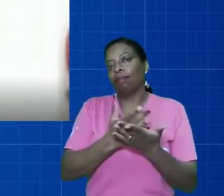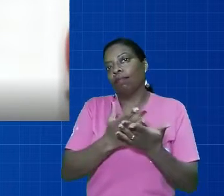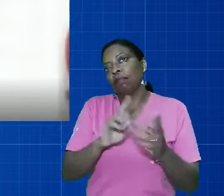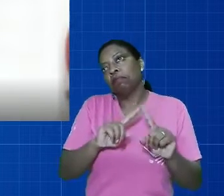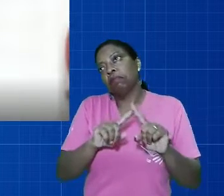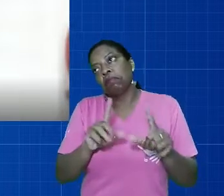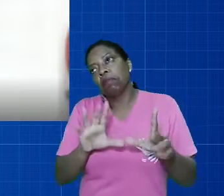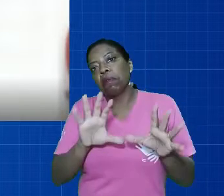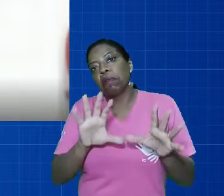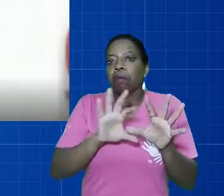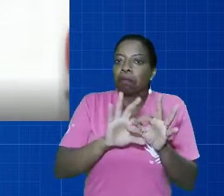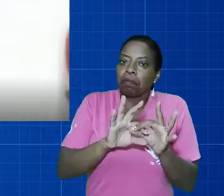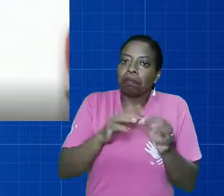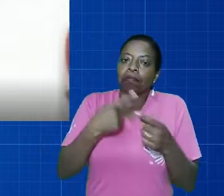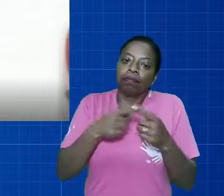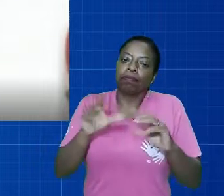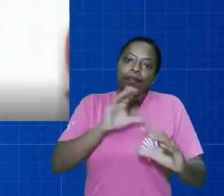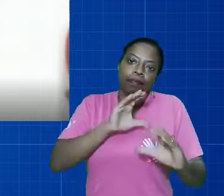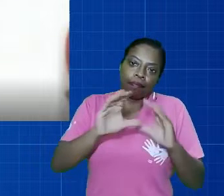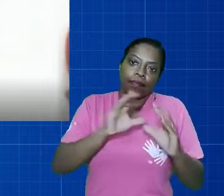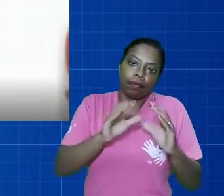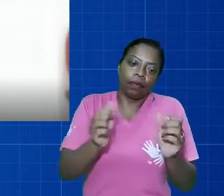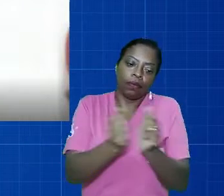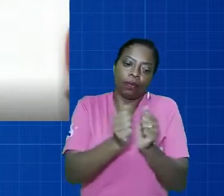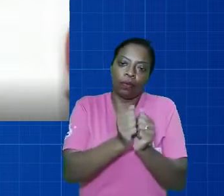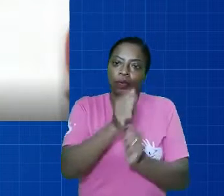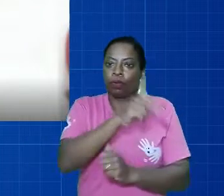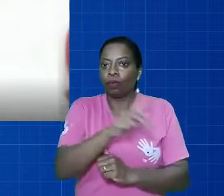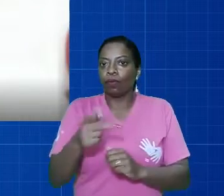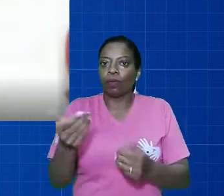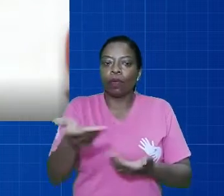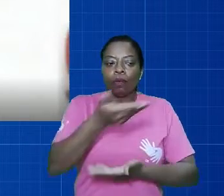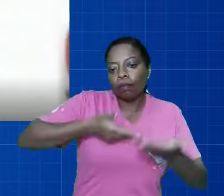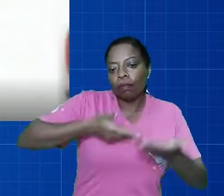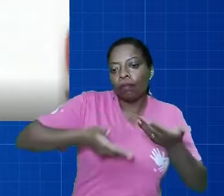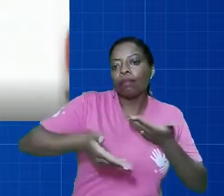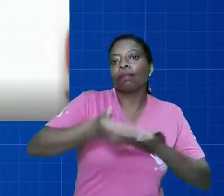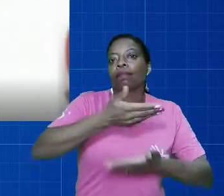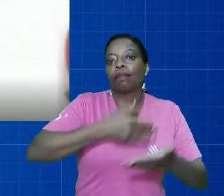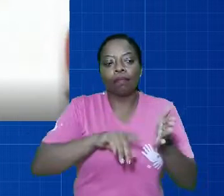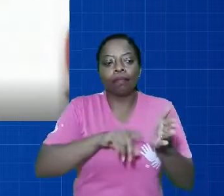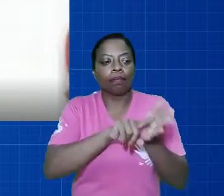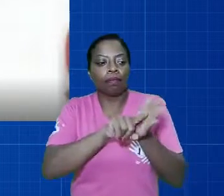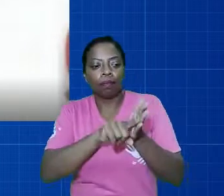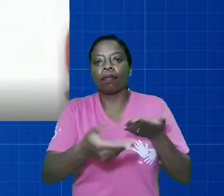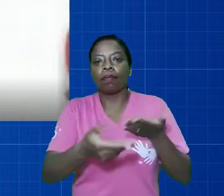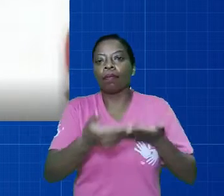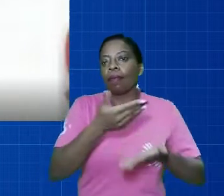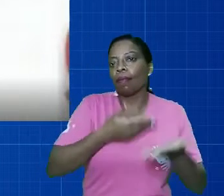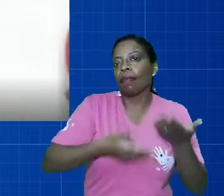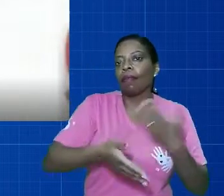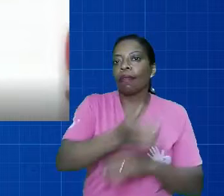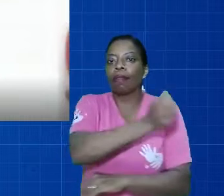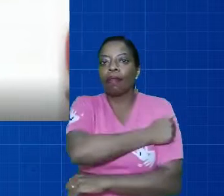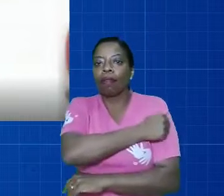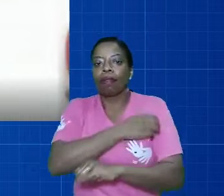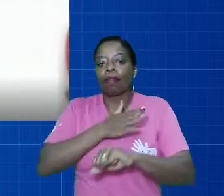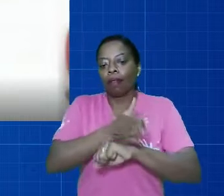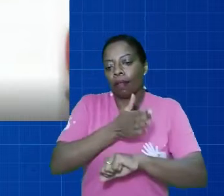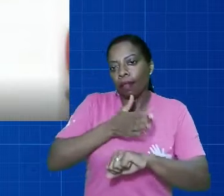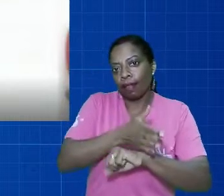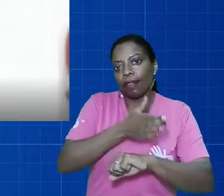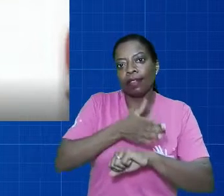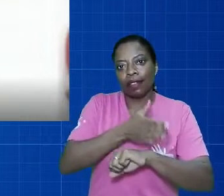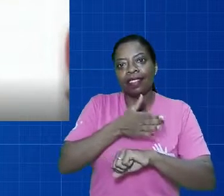maneira que ela se comunicava através dos professores que iam lá, pesquisavam, dos alunos né,